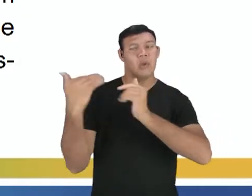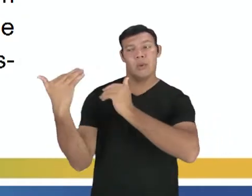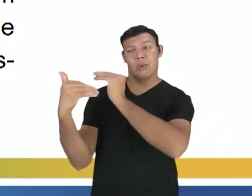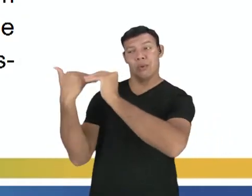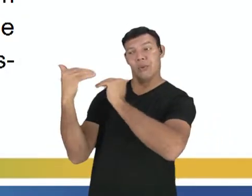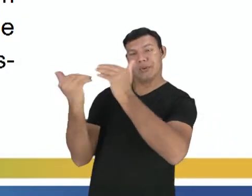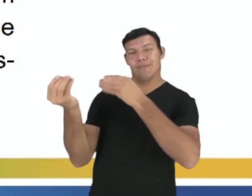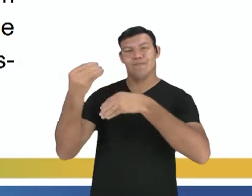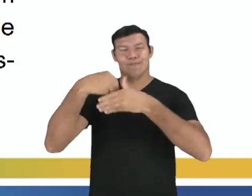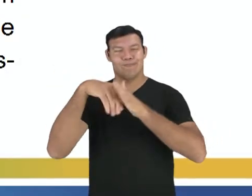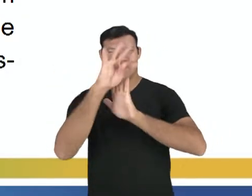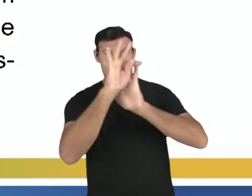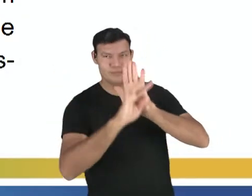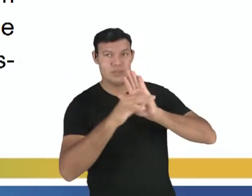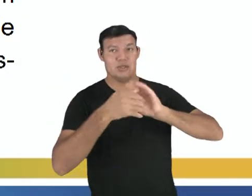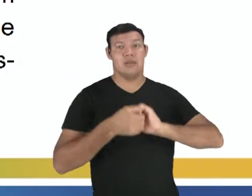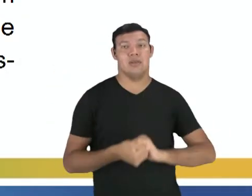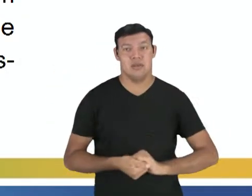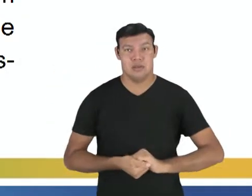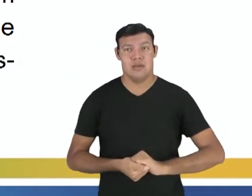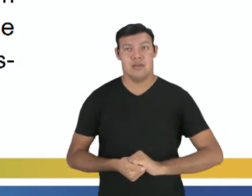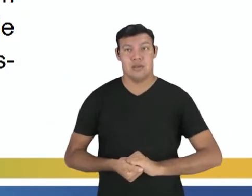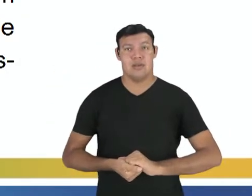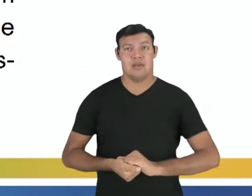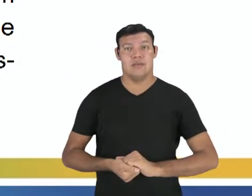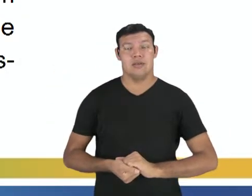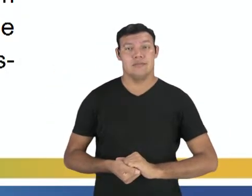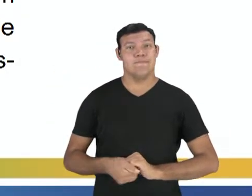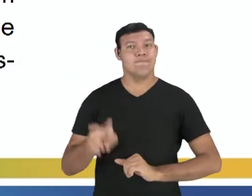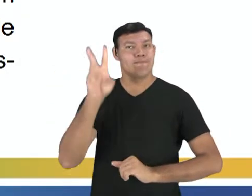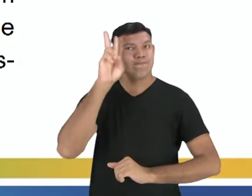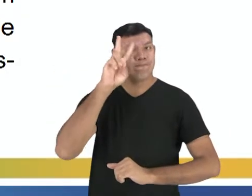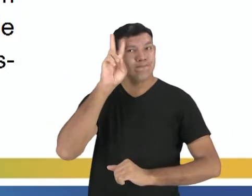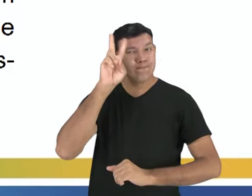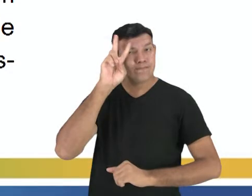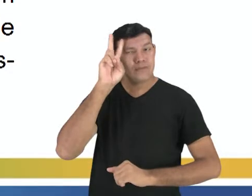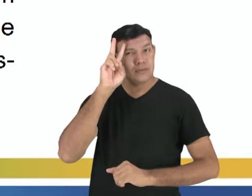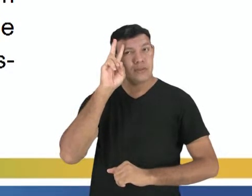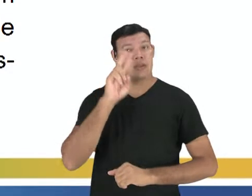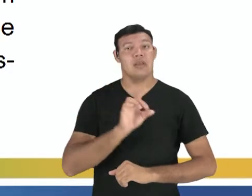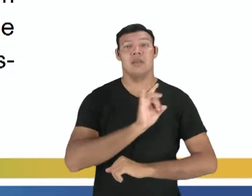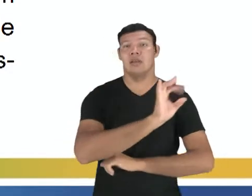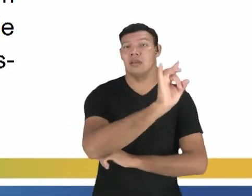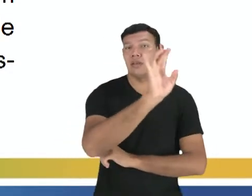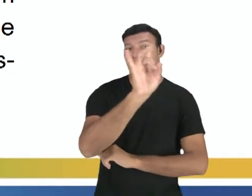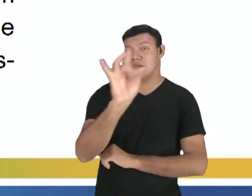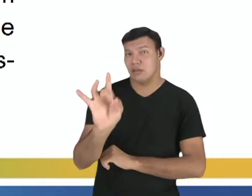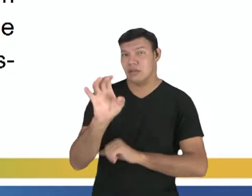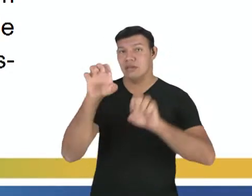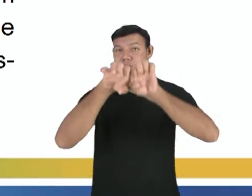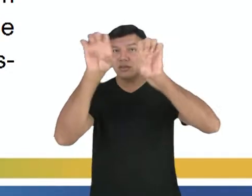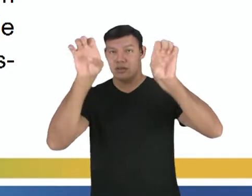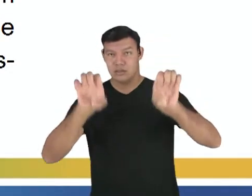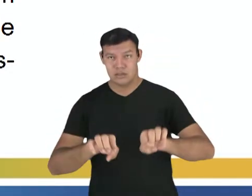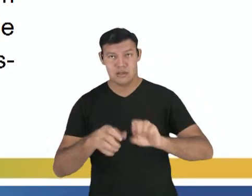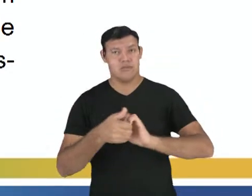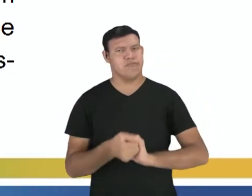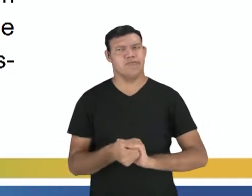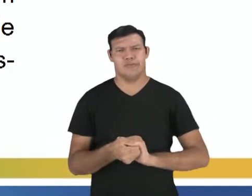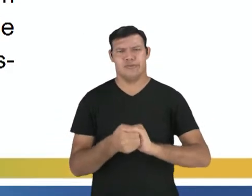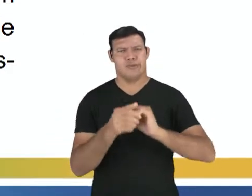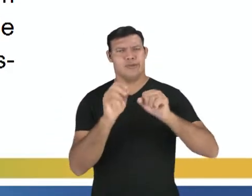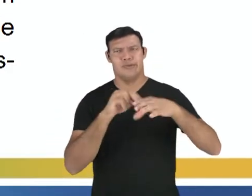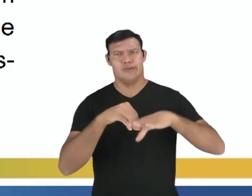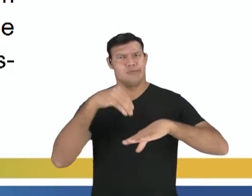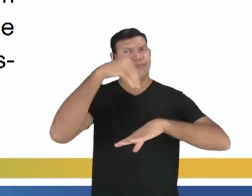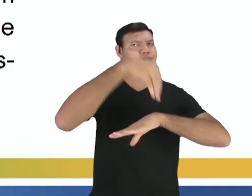nosso texto dissertativo. Vale lembrar, pessoal, que cada parte dessa é importantíssima, não pulem.